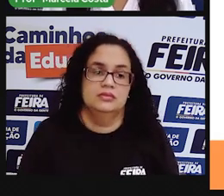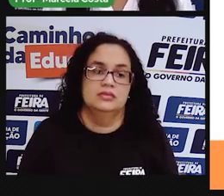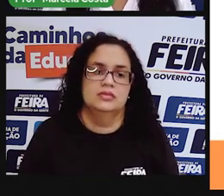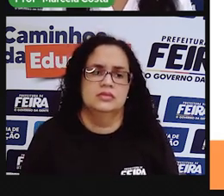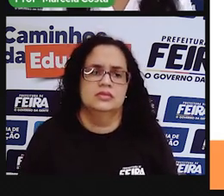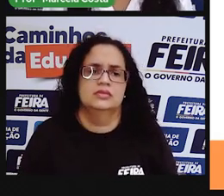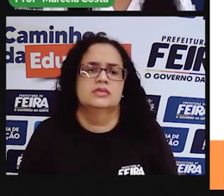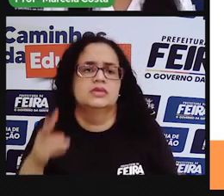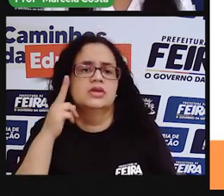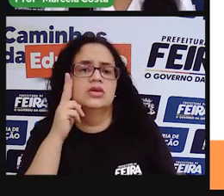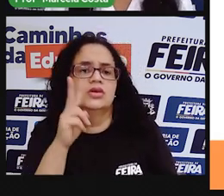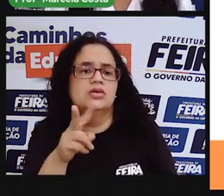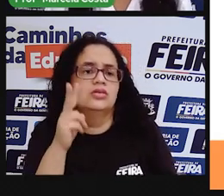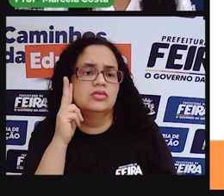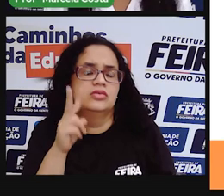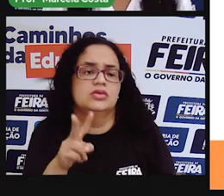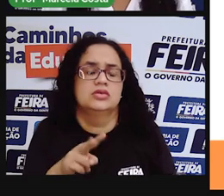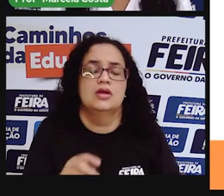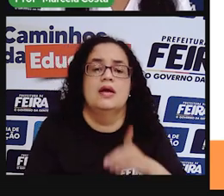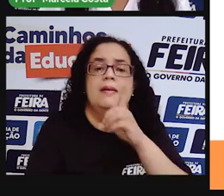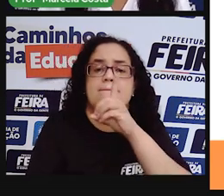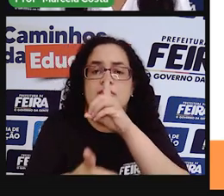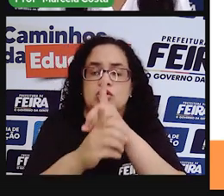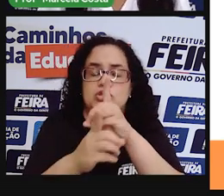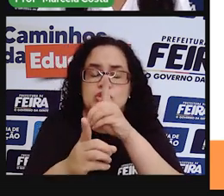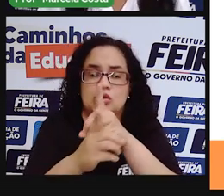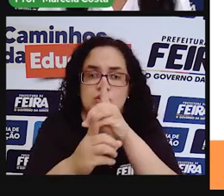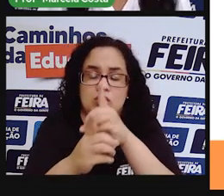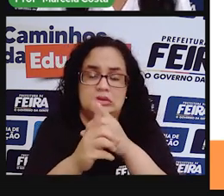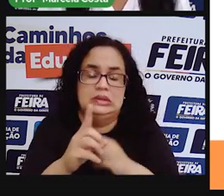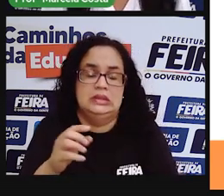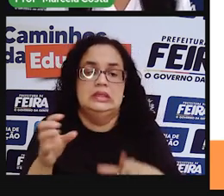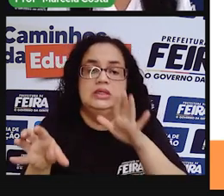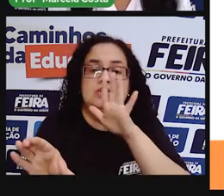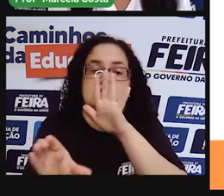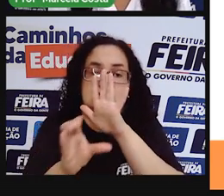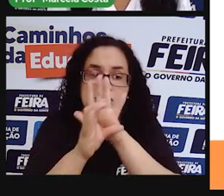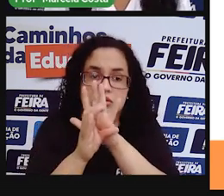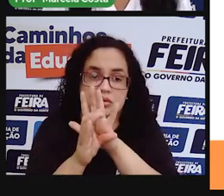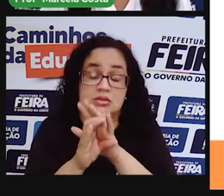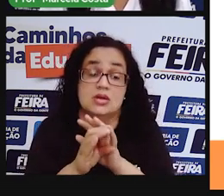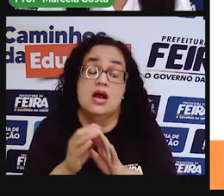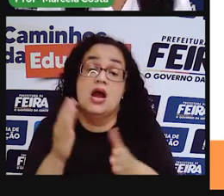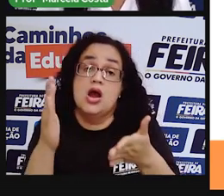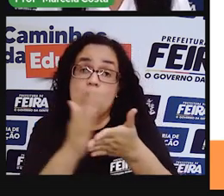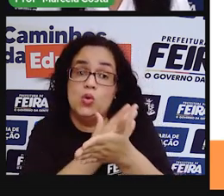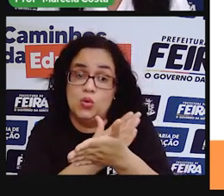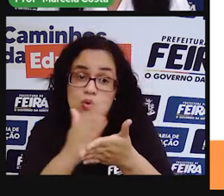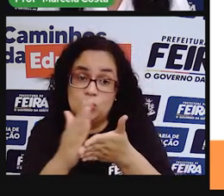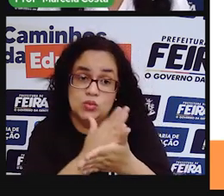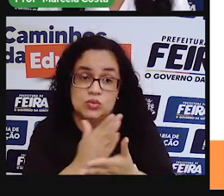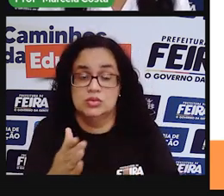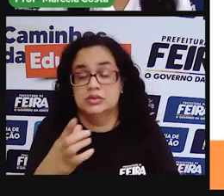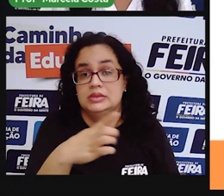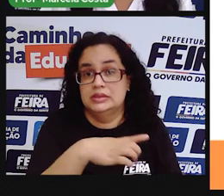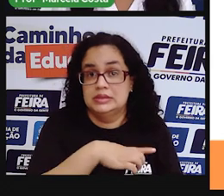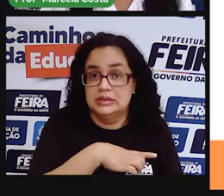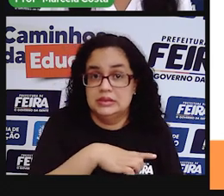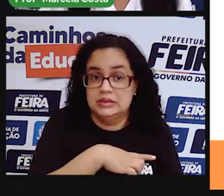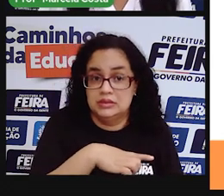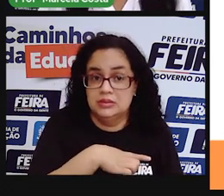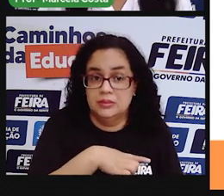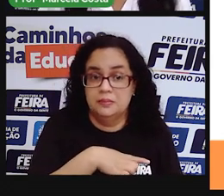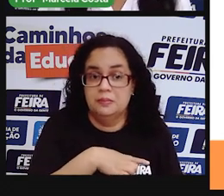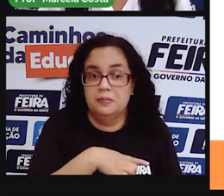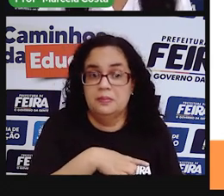Agora vamos ver onde é que a gente pode encontrar esses símbolos. Alguns deles, como o botão de liga